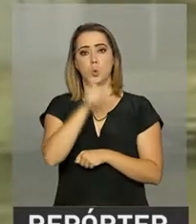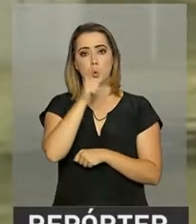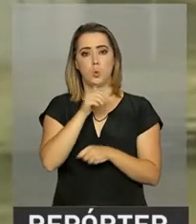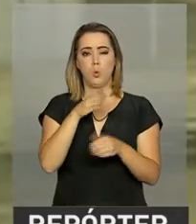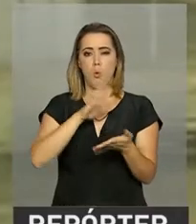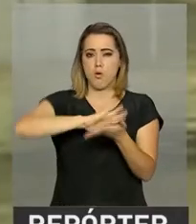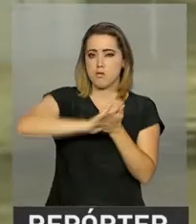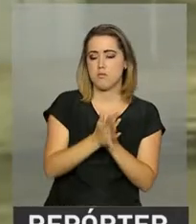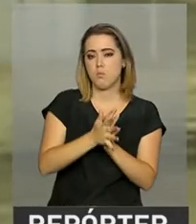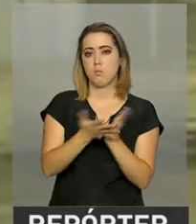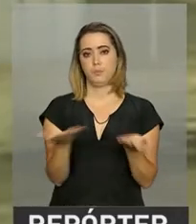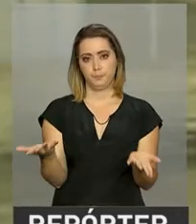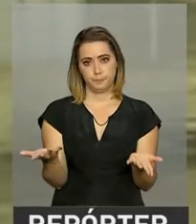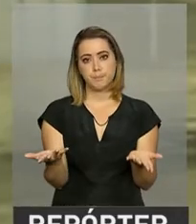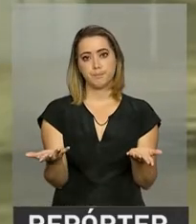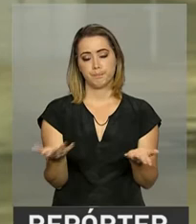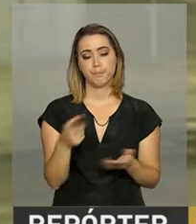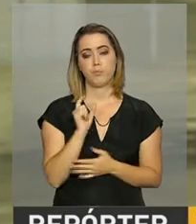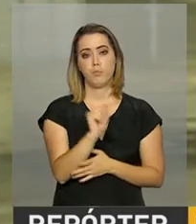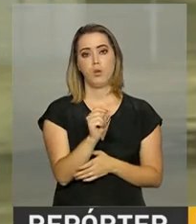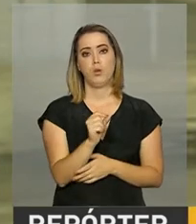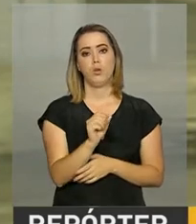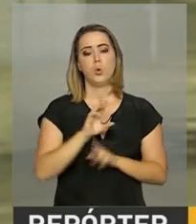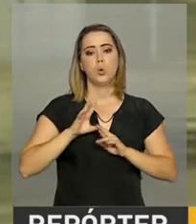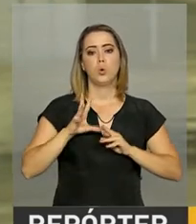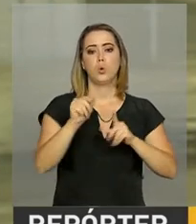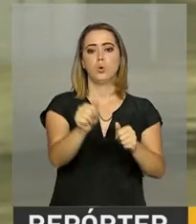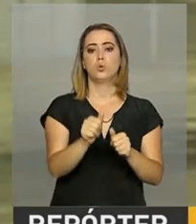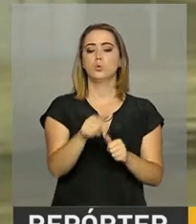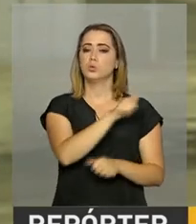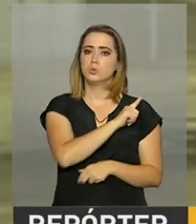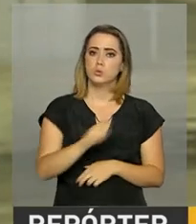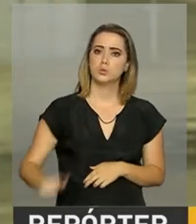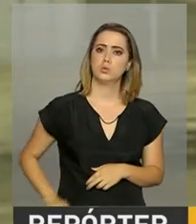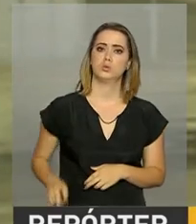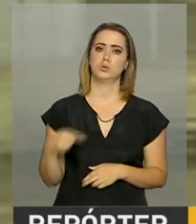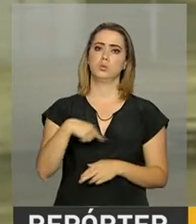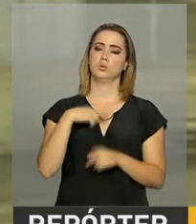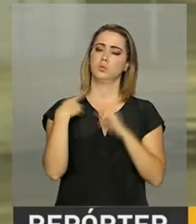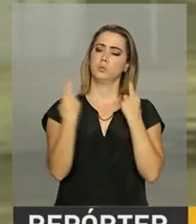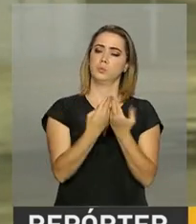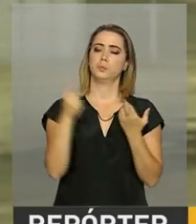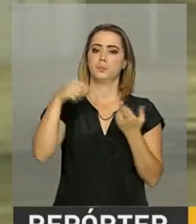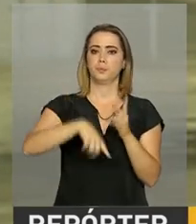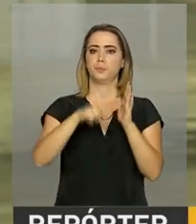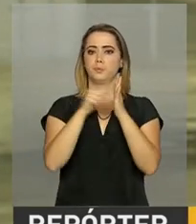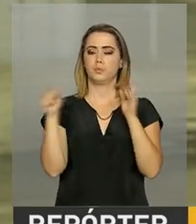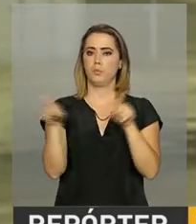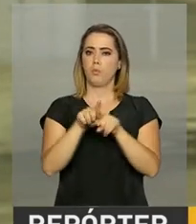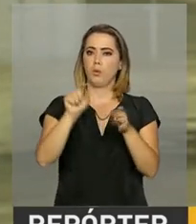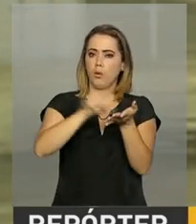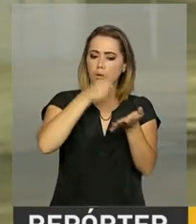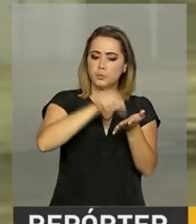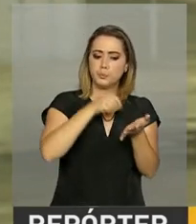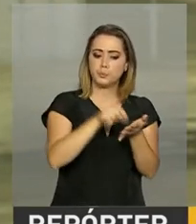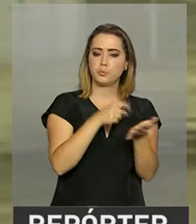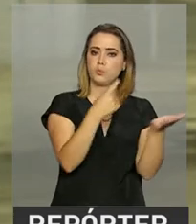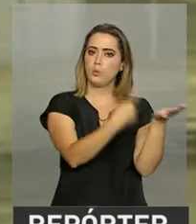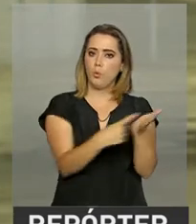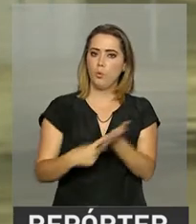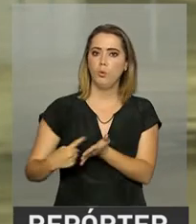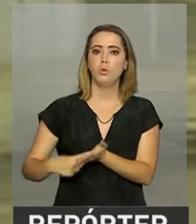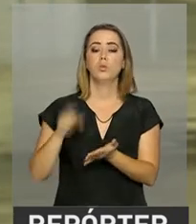os novos governadores e vice governadores que se reuniram com o presidente michel temer aqui no palácio do planalto também assinaram um termo de compromisso